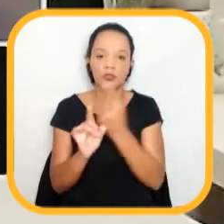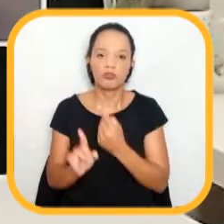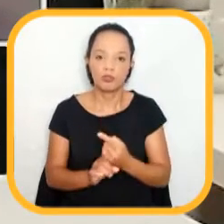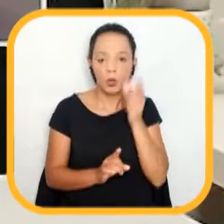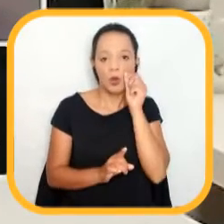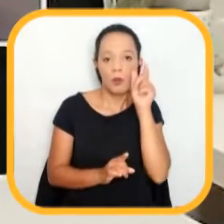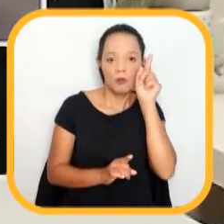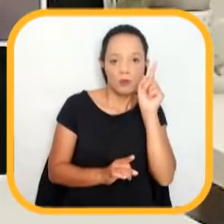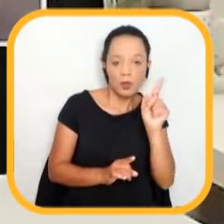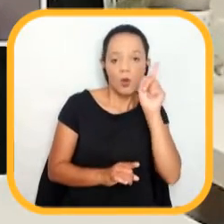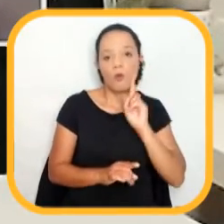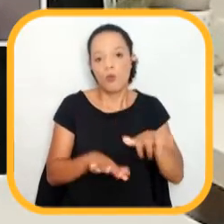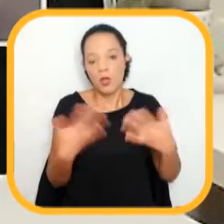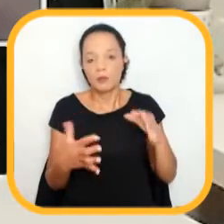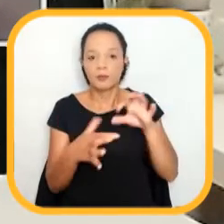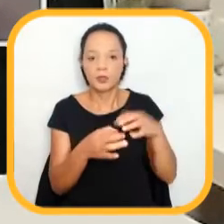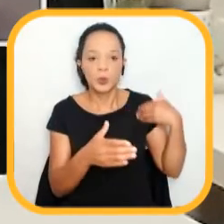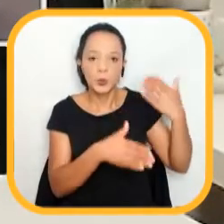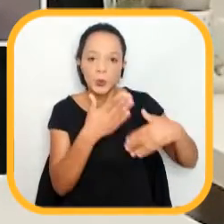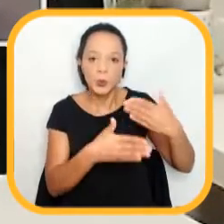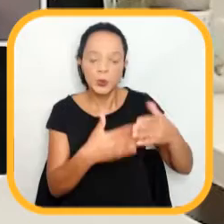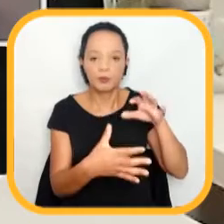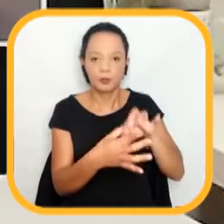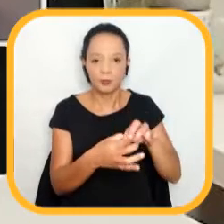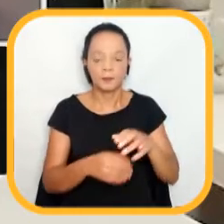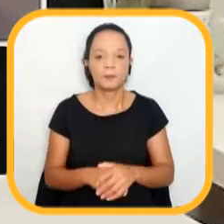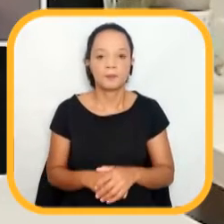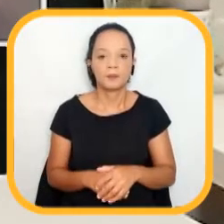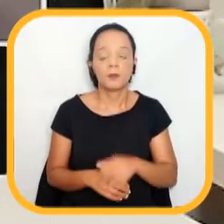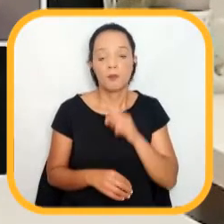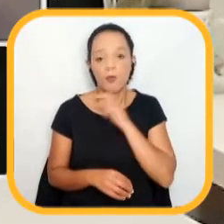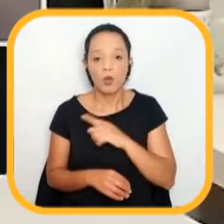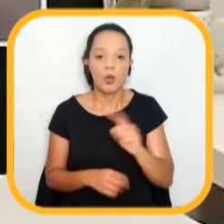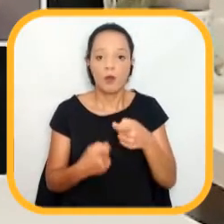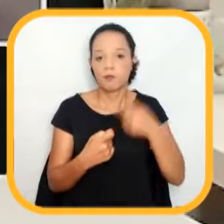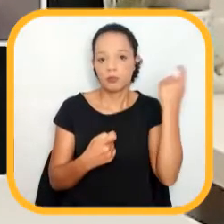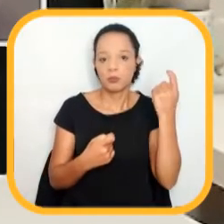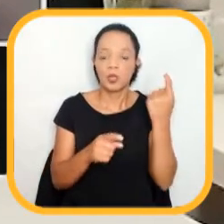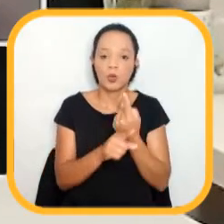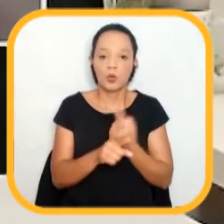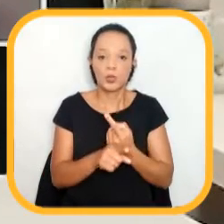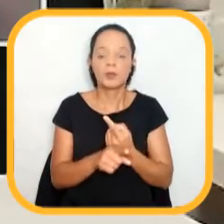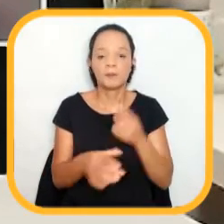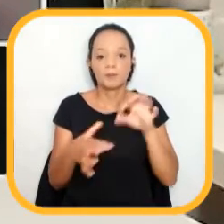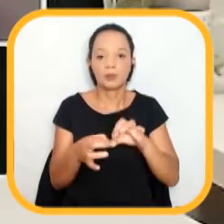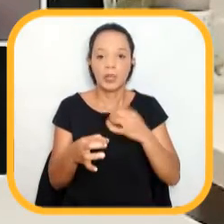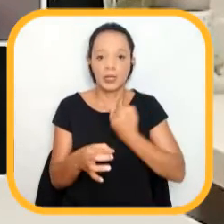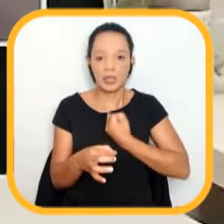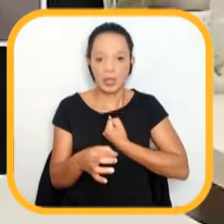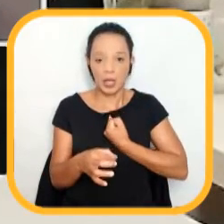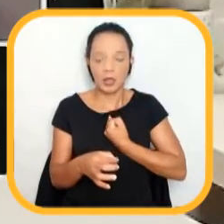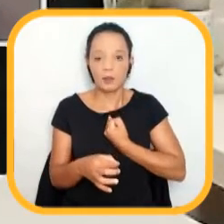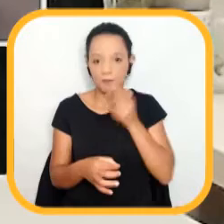a um determinado género, seguindo os padrões histórico-culturais em voga. Pode ou não corresponder ao esperado da